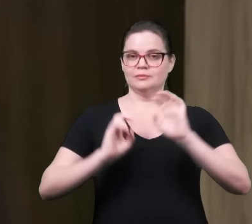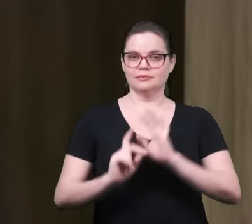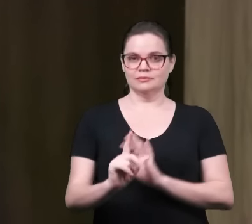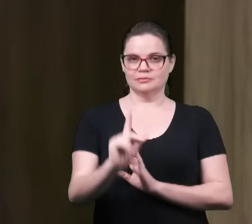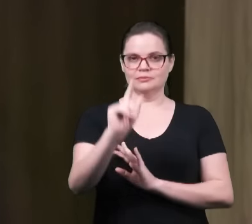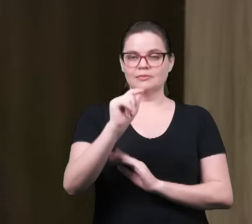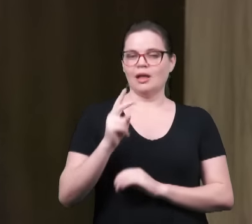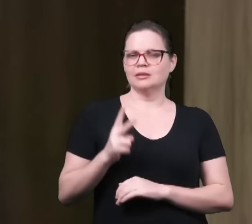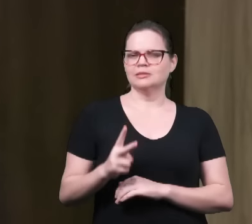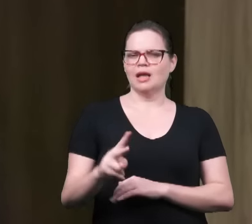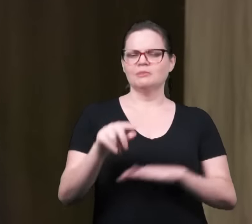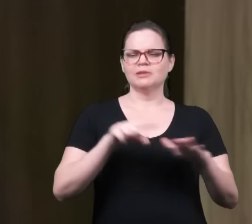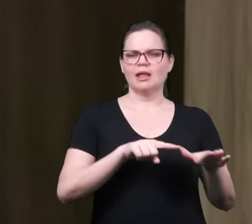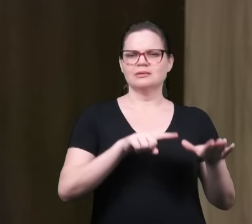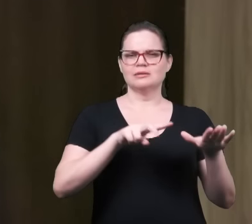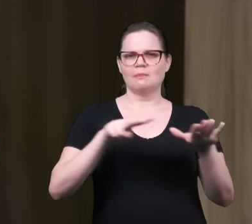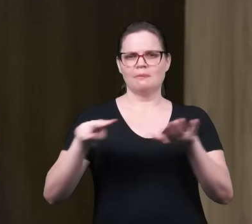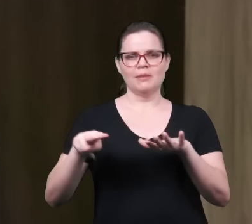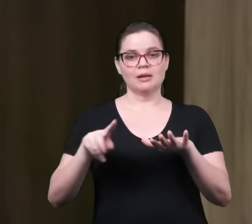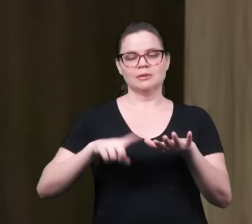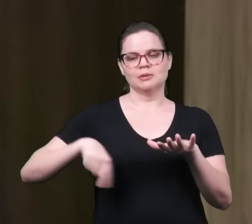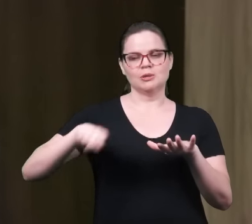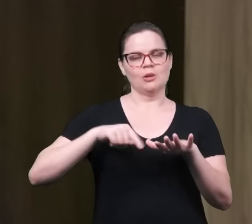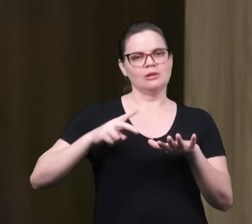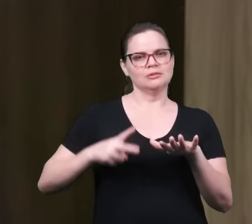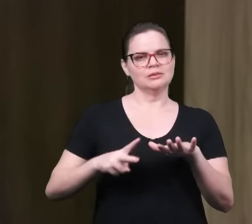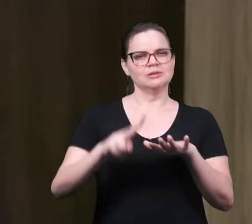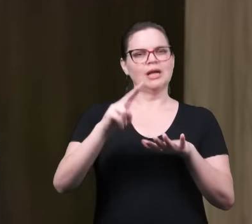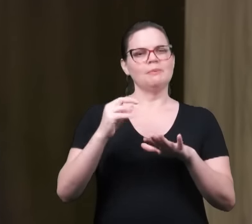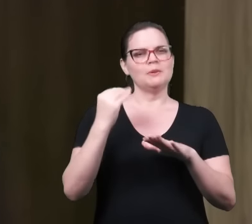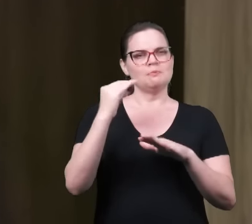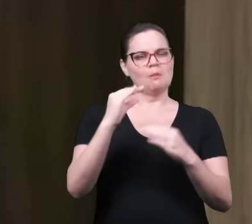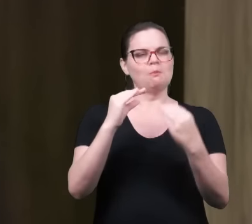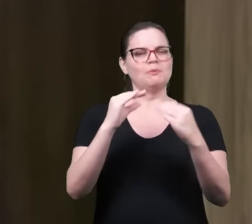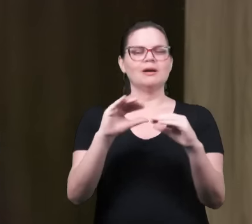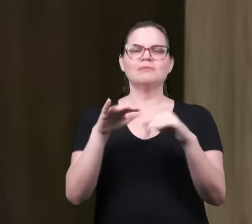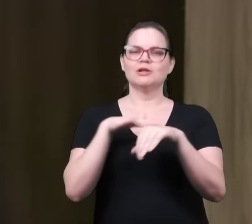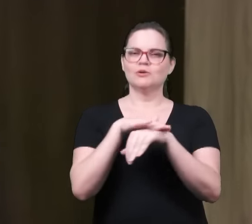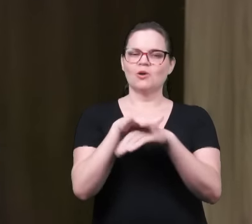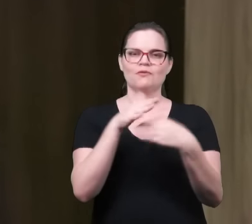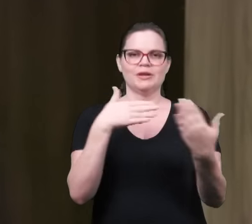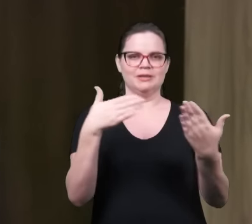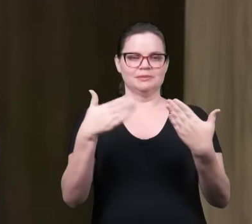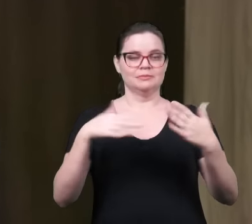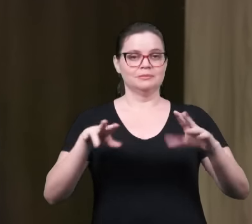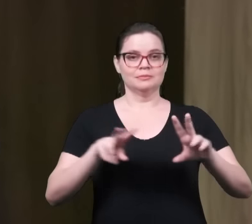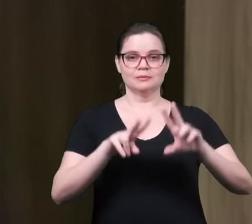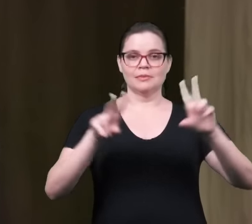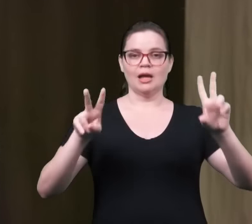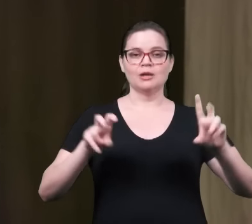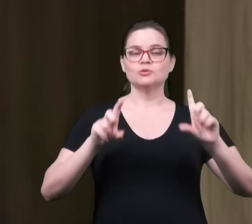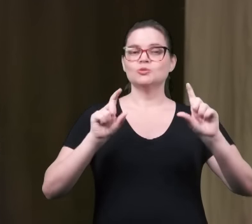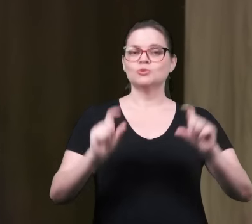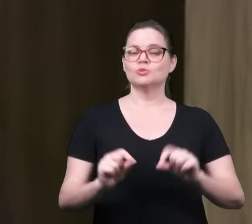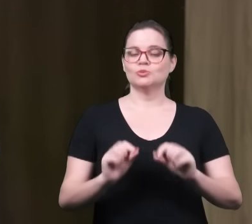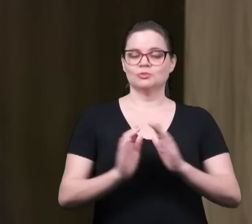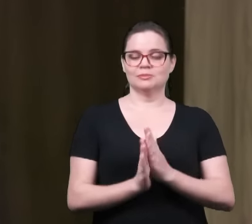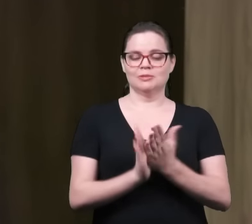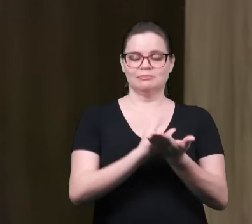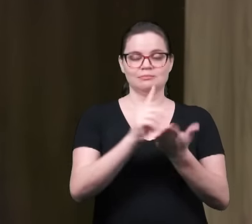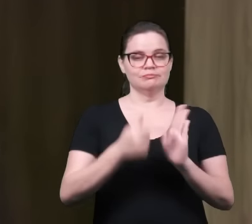as semanas temos o nosso encontro e nele trazemos um assunto da Palavra de